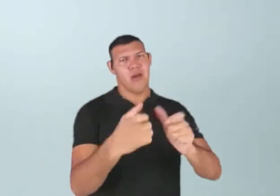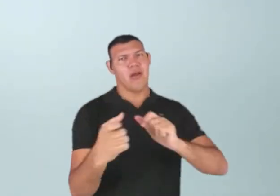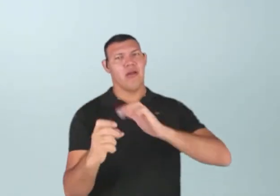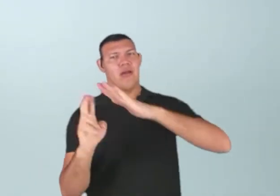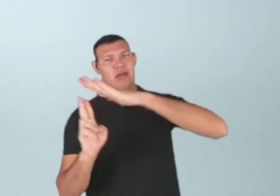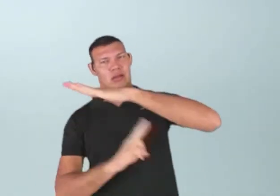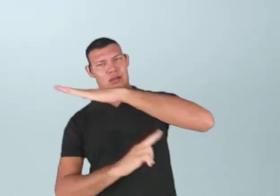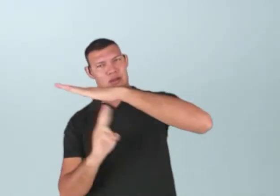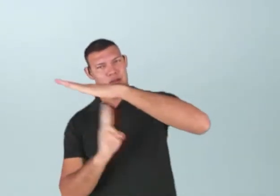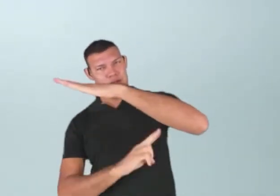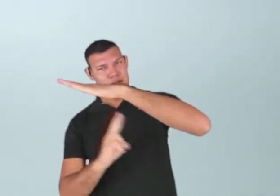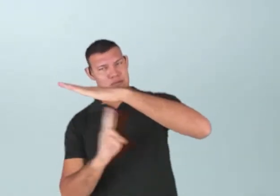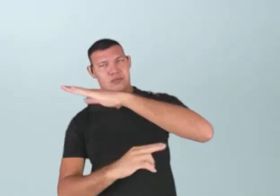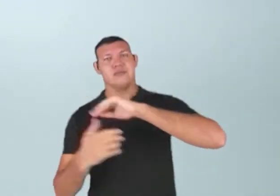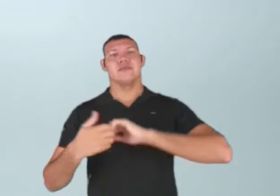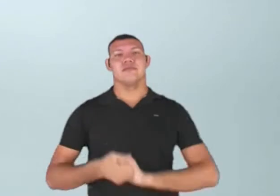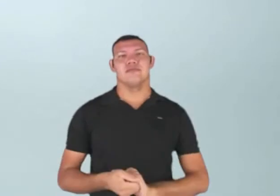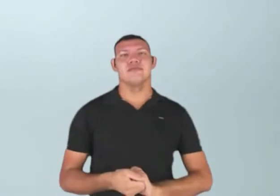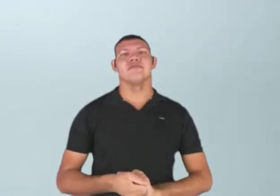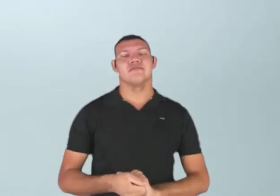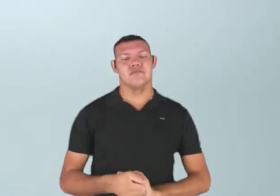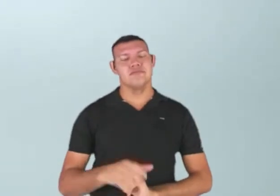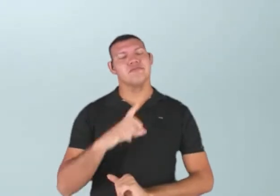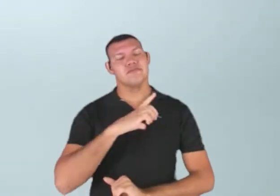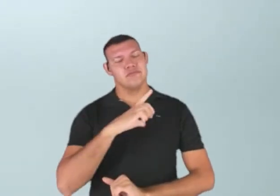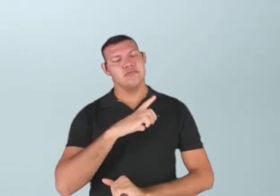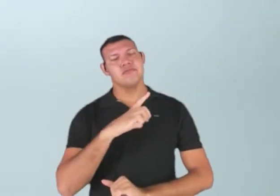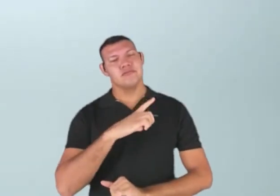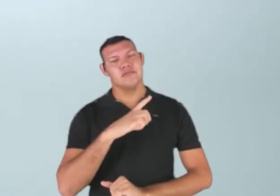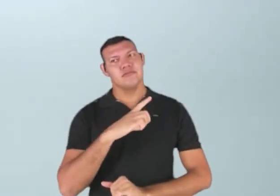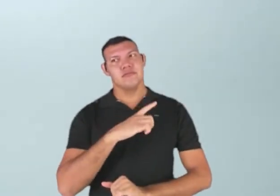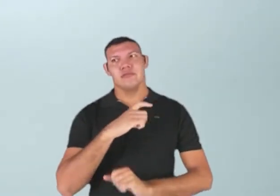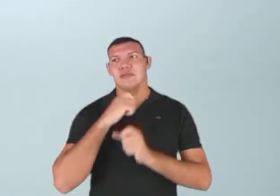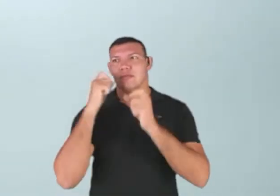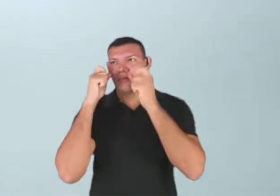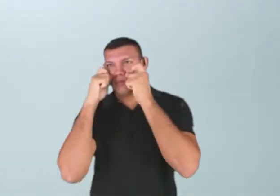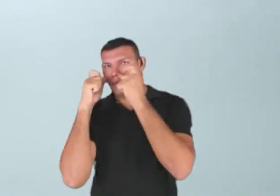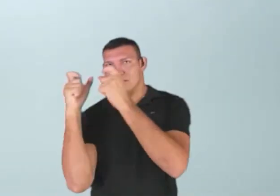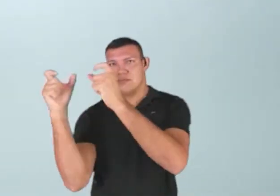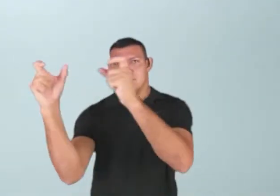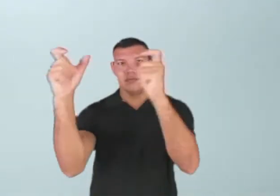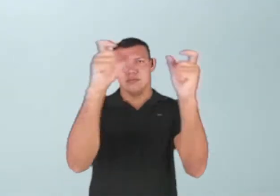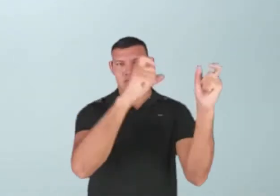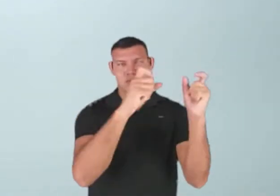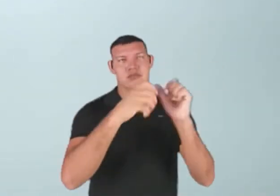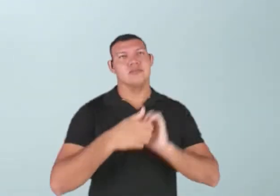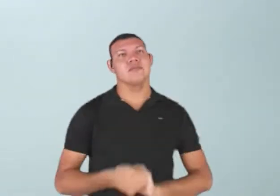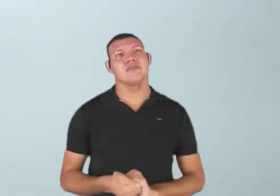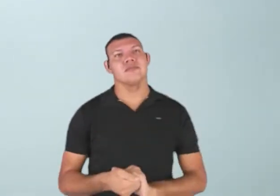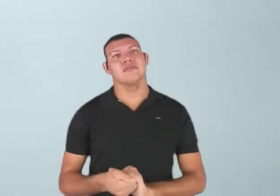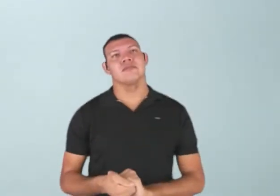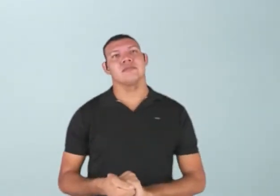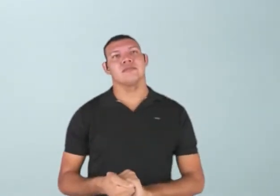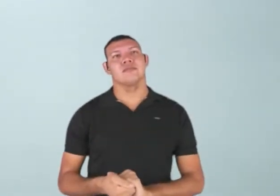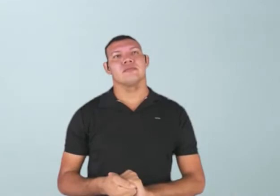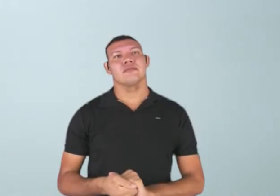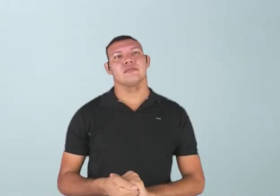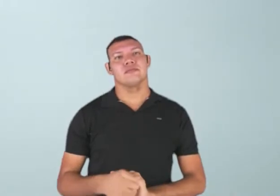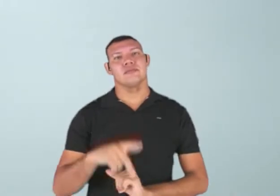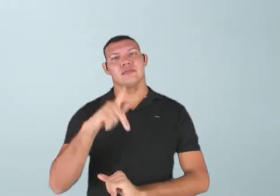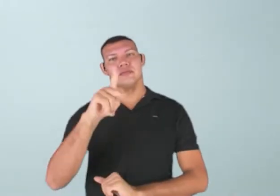tem esse tipo também de mobiliário urbano. É só você observar, tá bom? Então, as